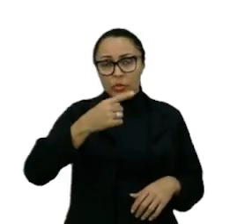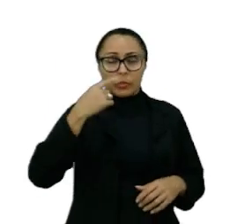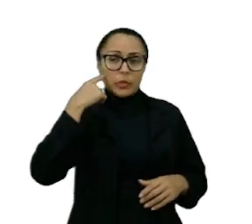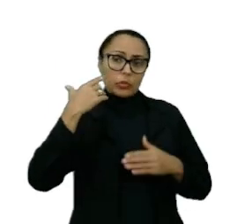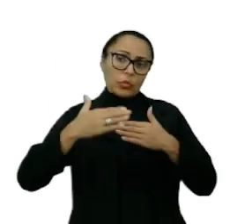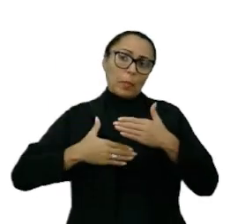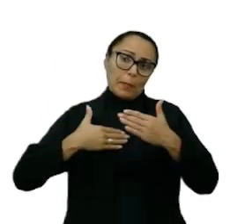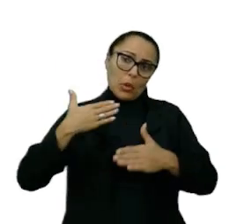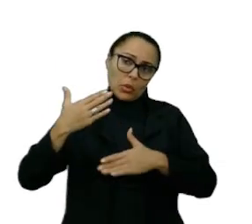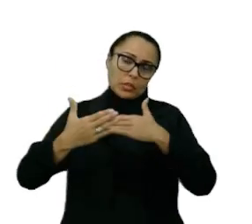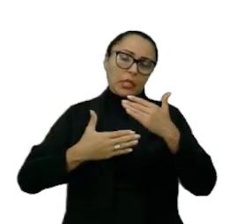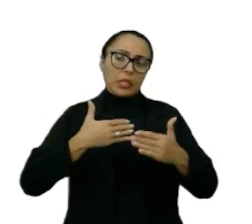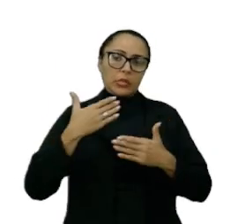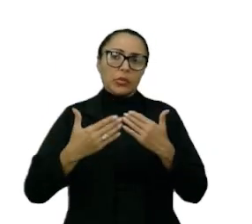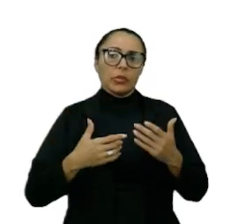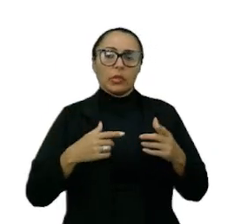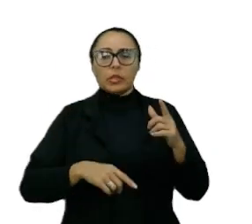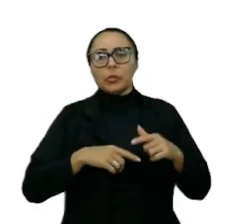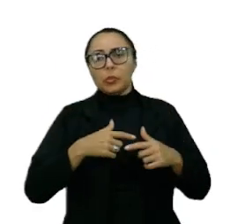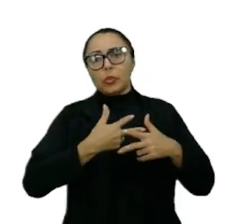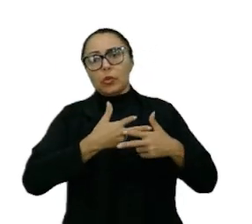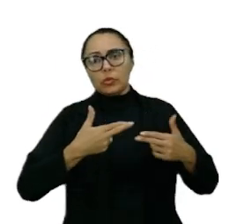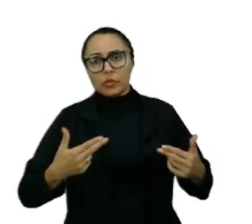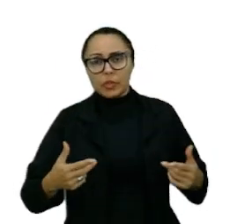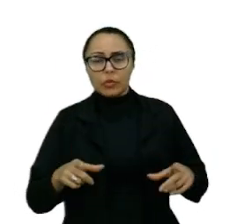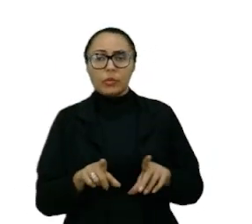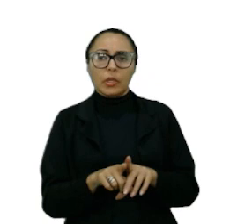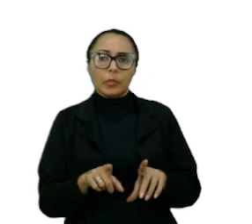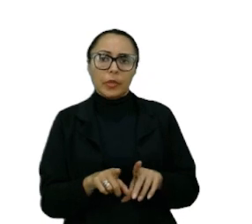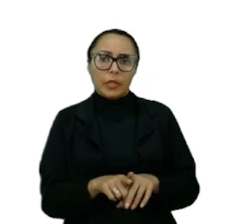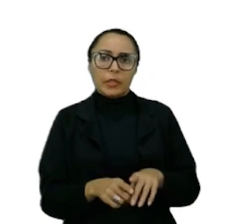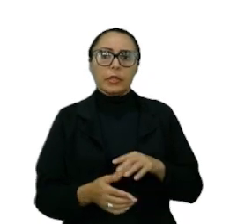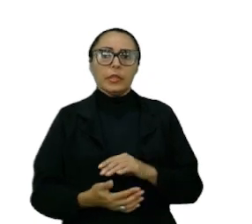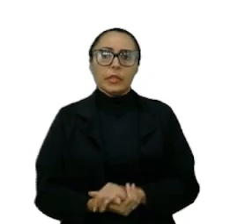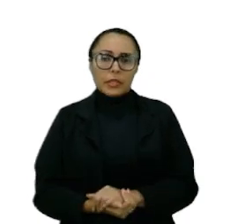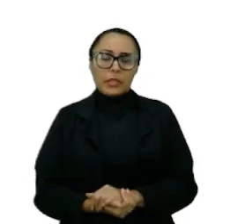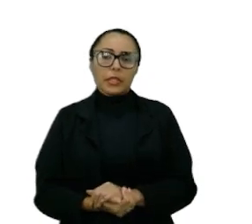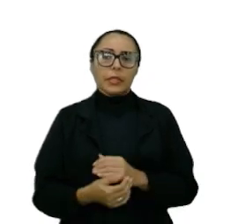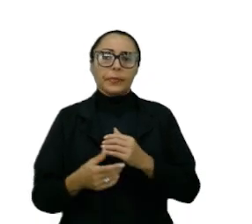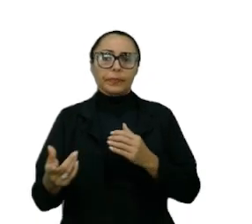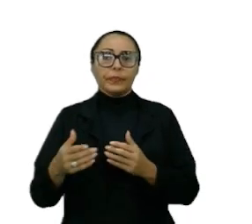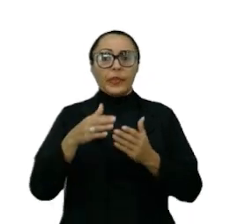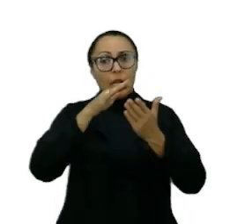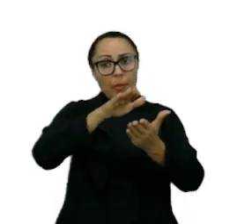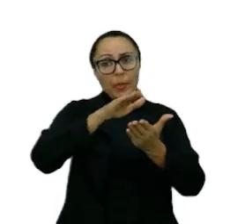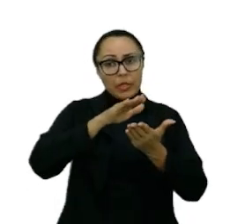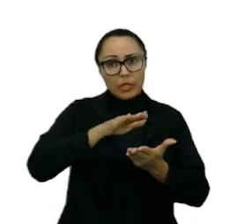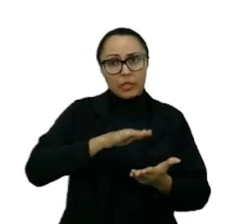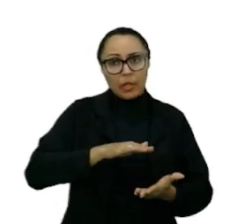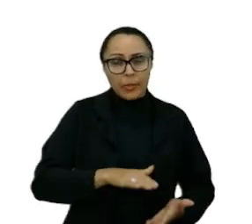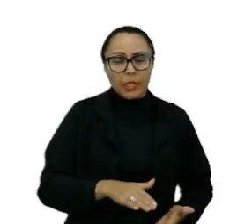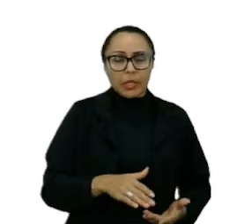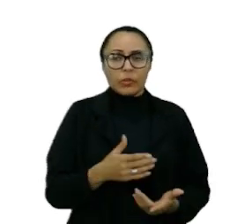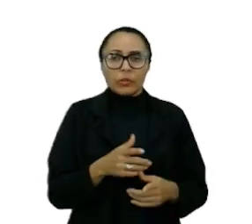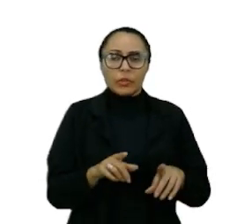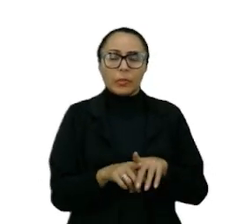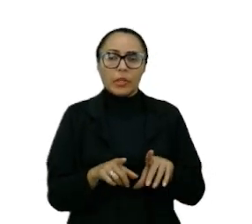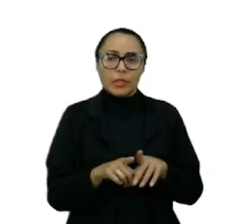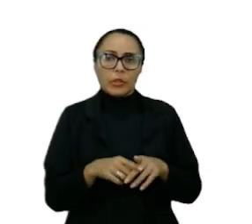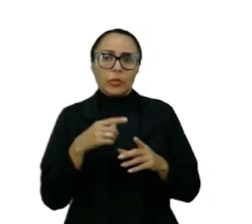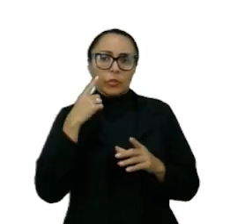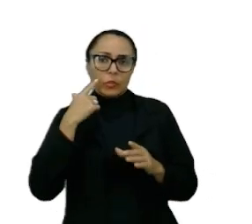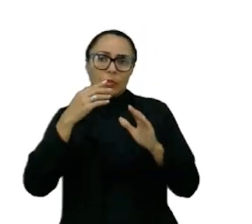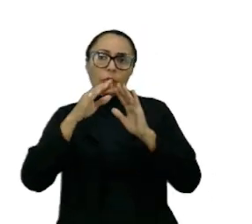de produção, durante o processo de armazenamento, tá? Durante o processo